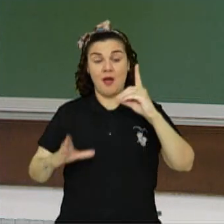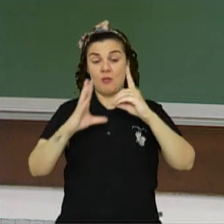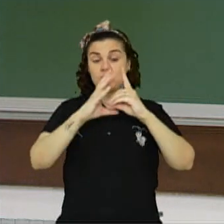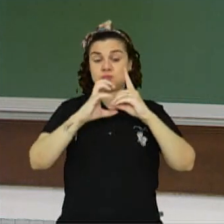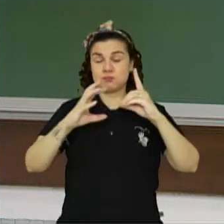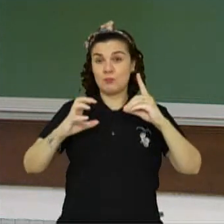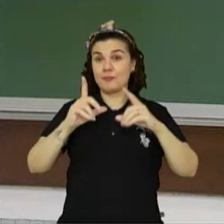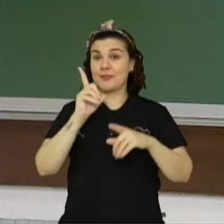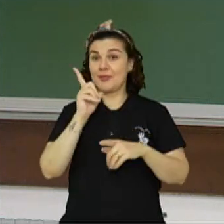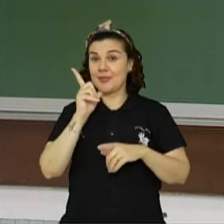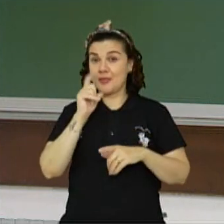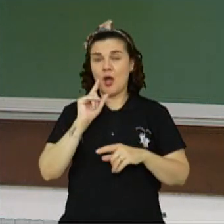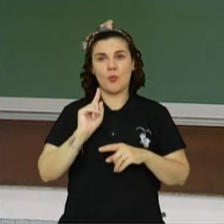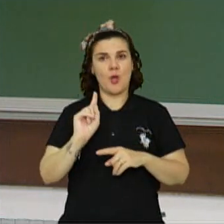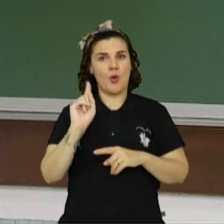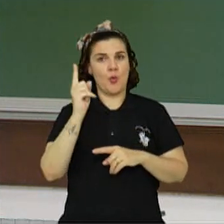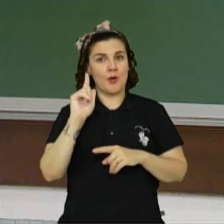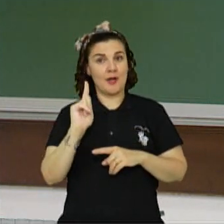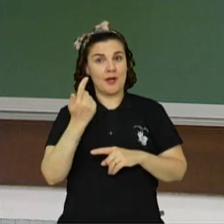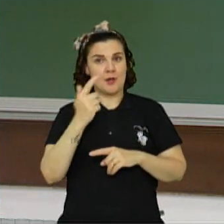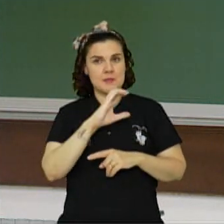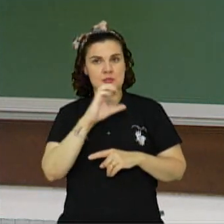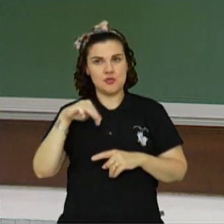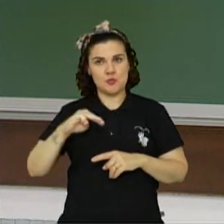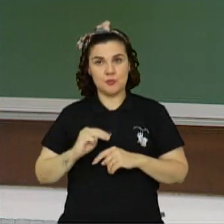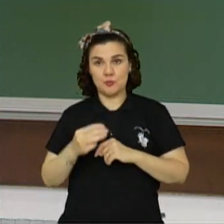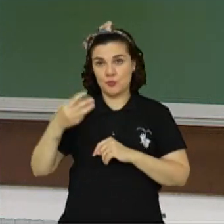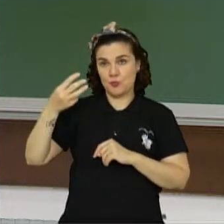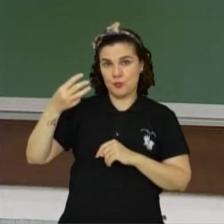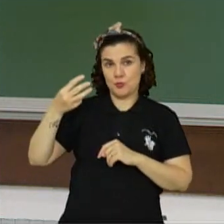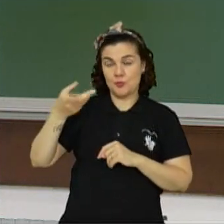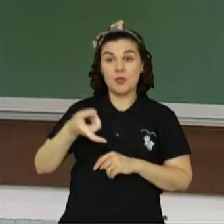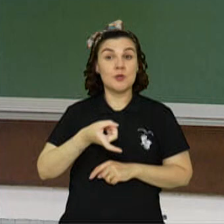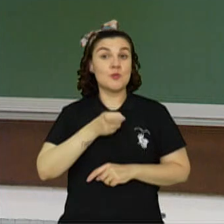da água é de cerca de 1 grama por centímetro cúbico, cada molécula.